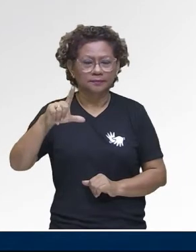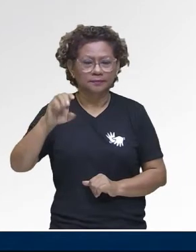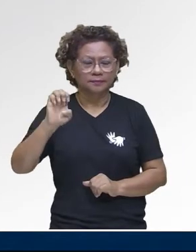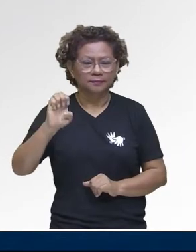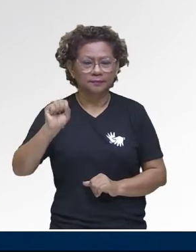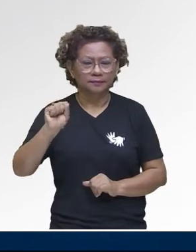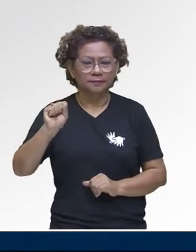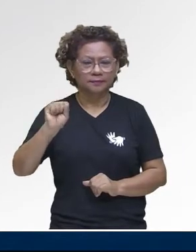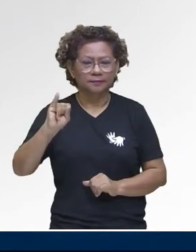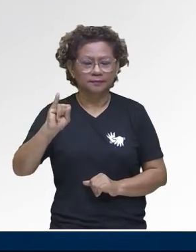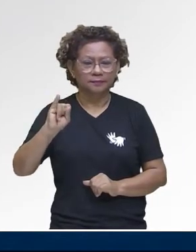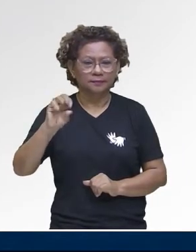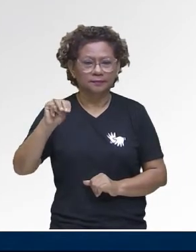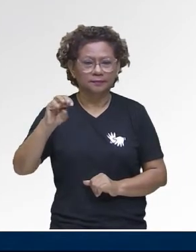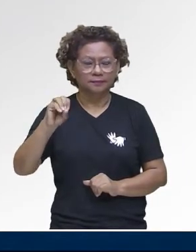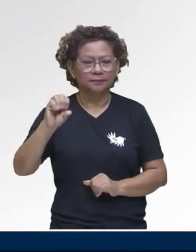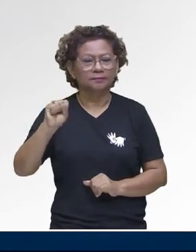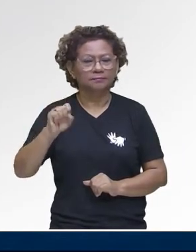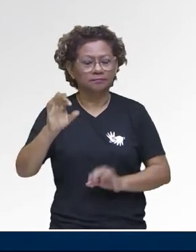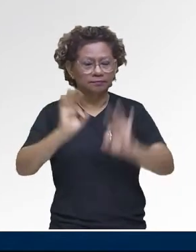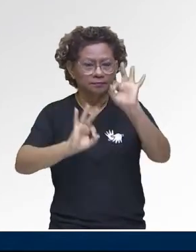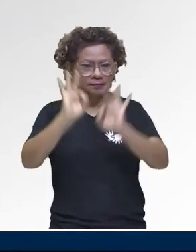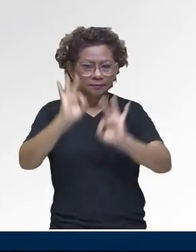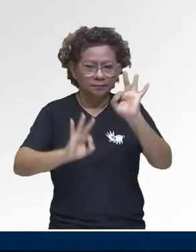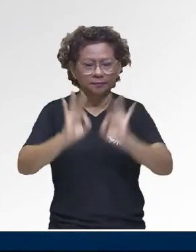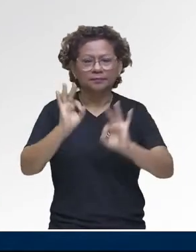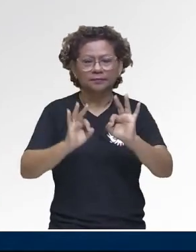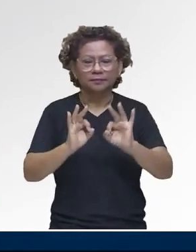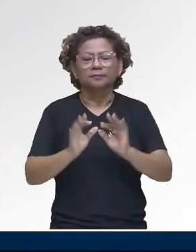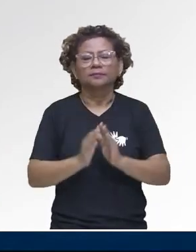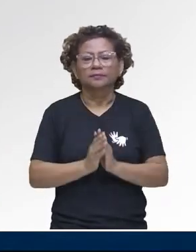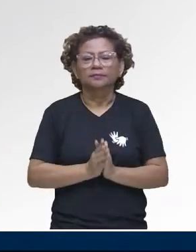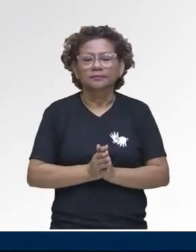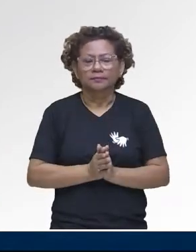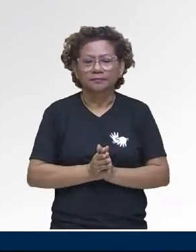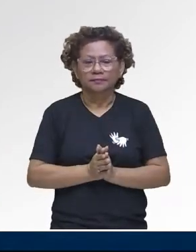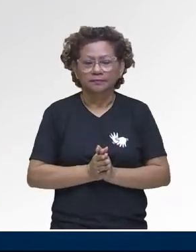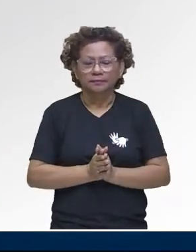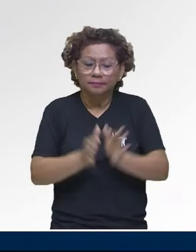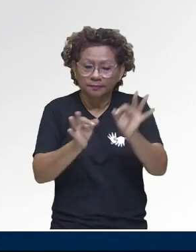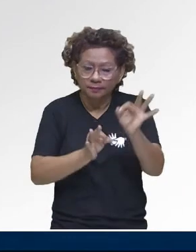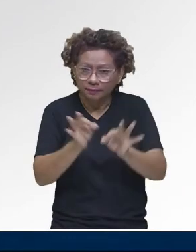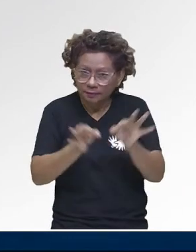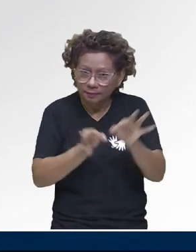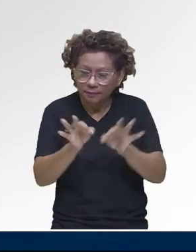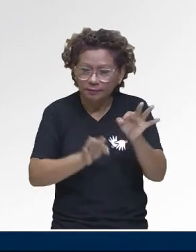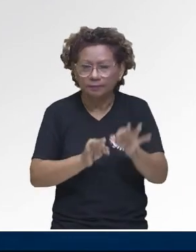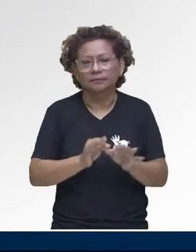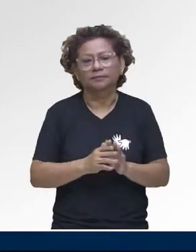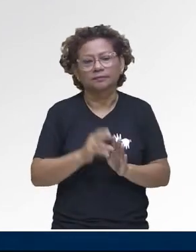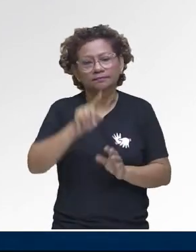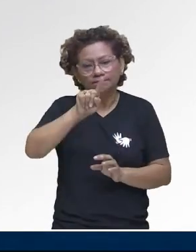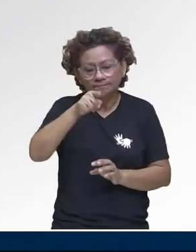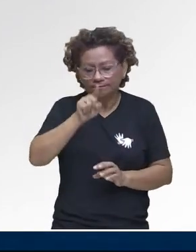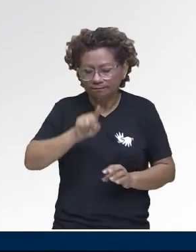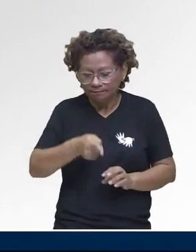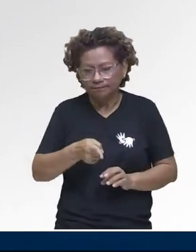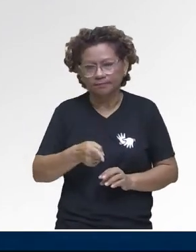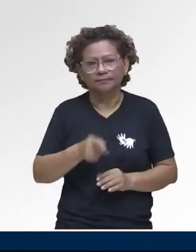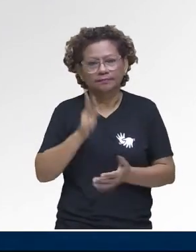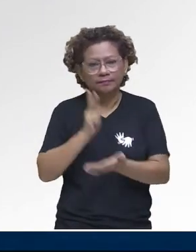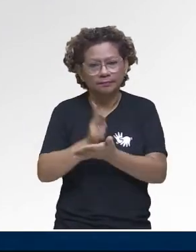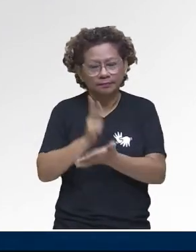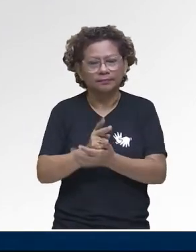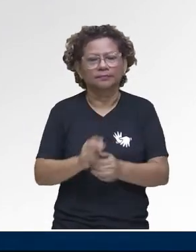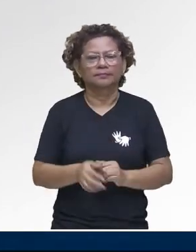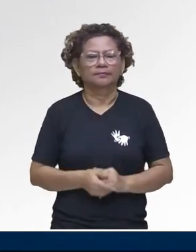de acordo com a vírgula, ok? Então, vamos colocar a vírgula do primeiro número. Temos aqui a casa